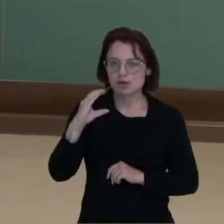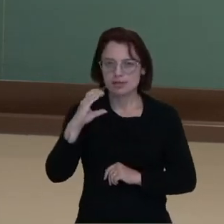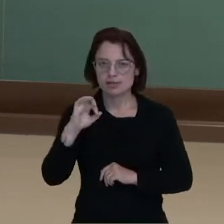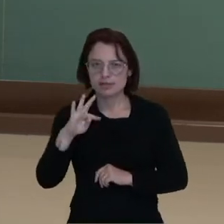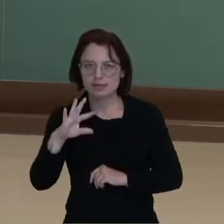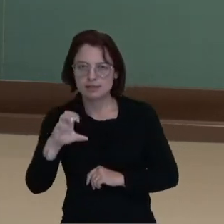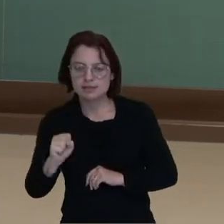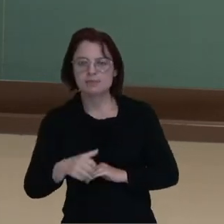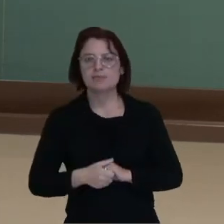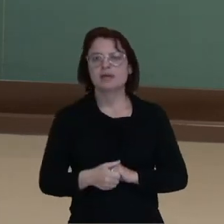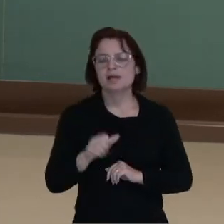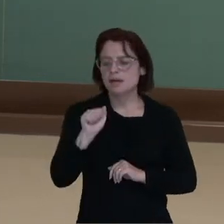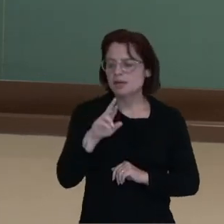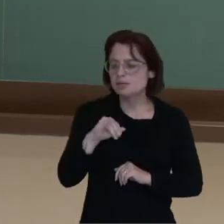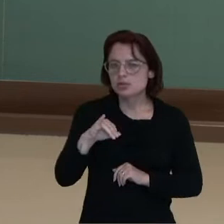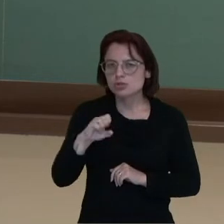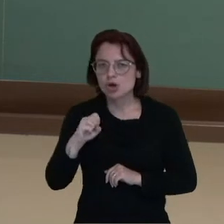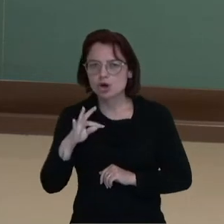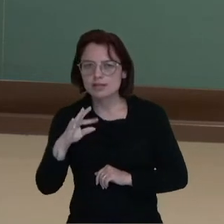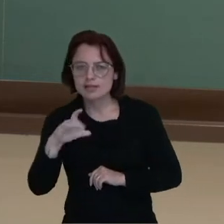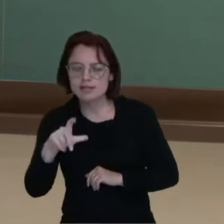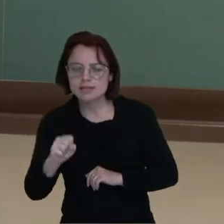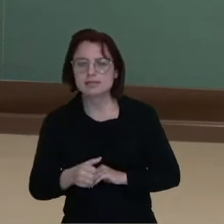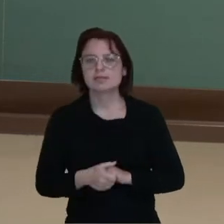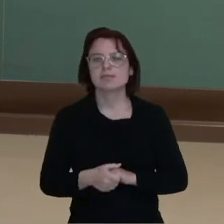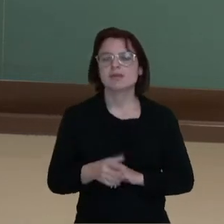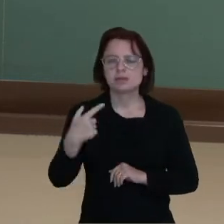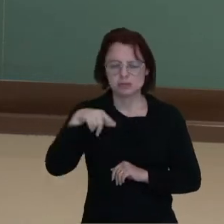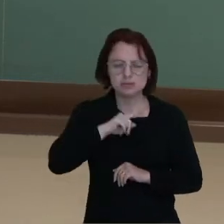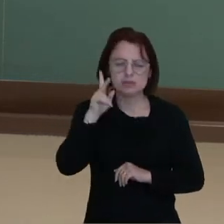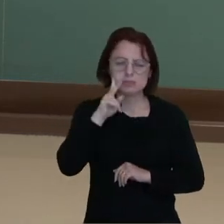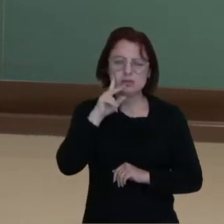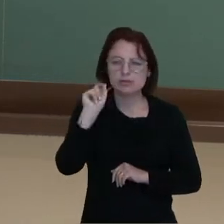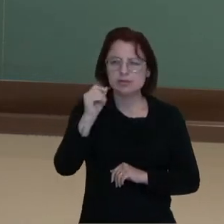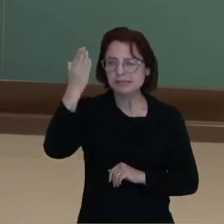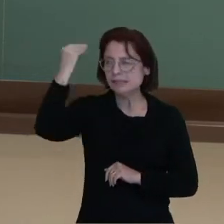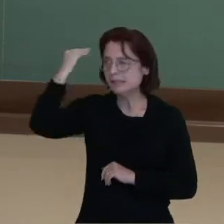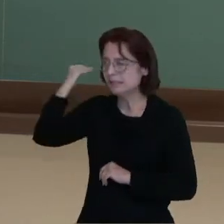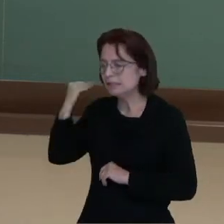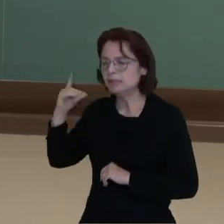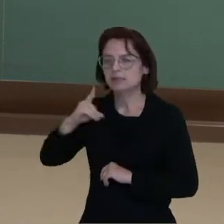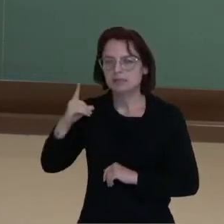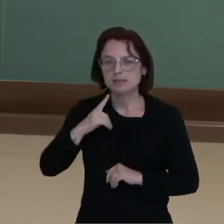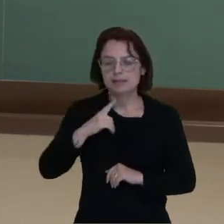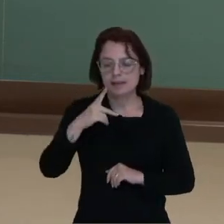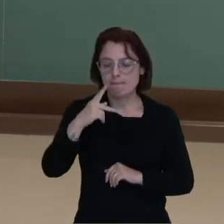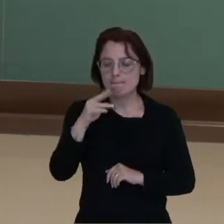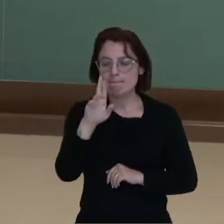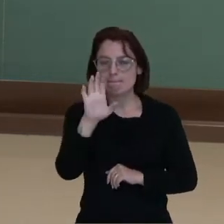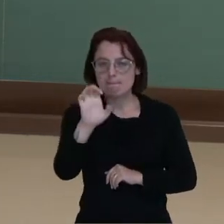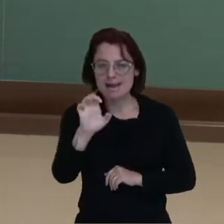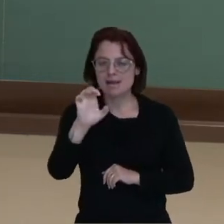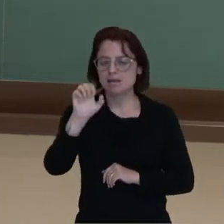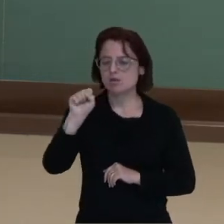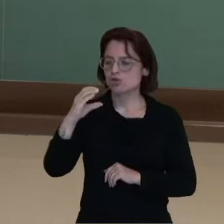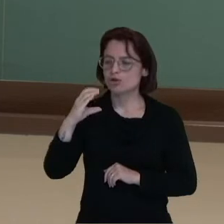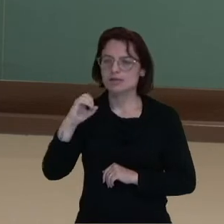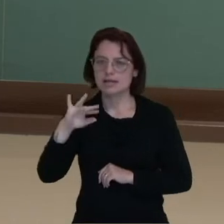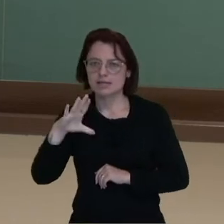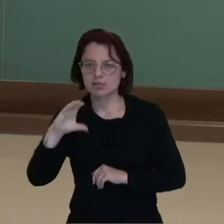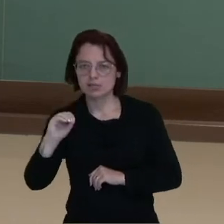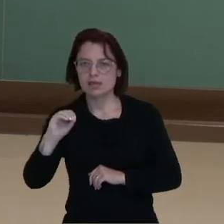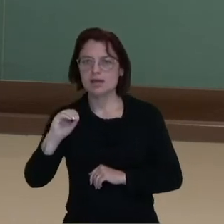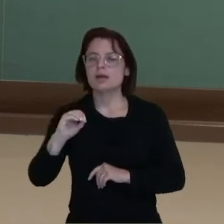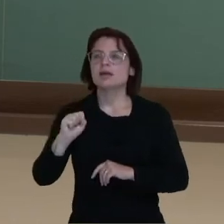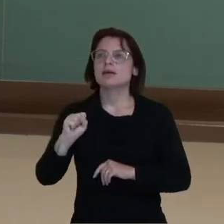Platão, Aristóteles. Lembra que a gente fala que anteriormente existiam os pré-socráticos e o Sócrates muda